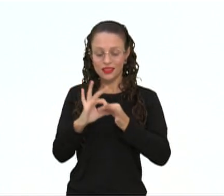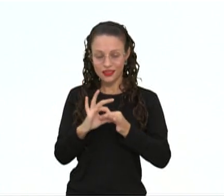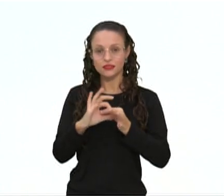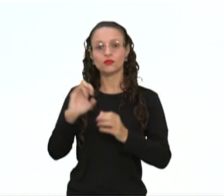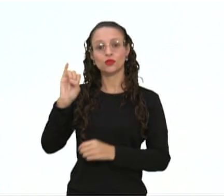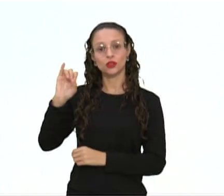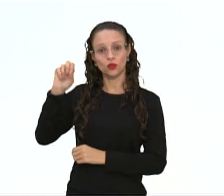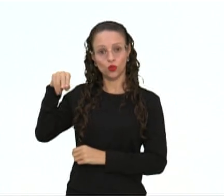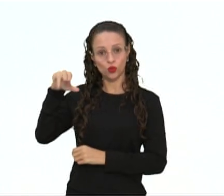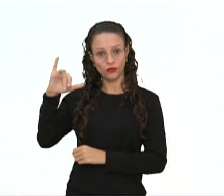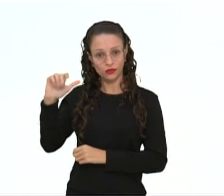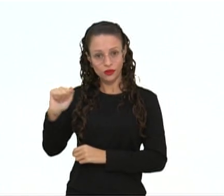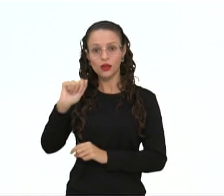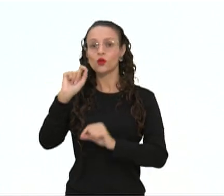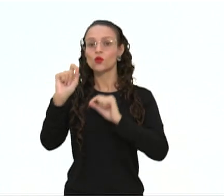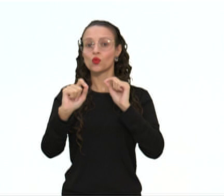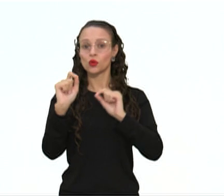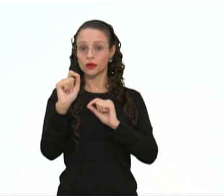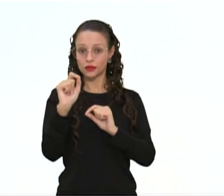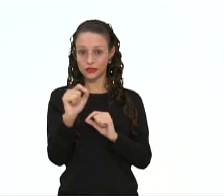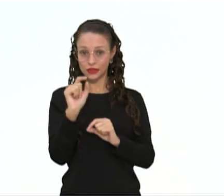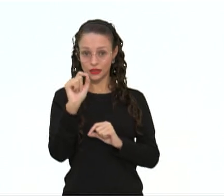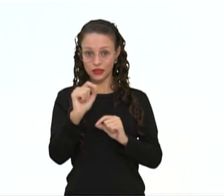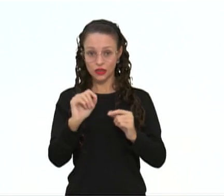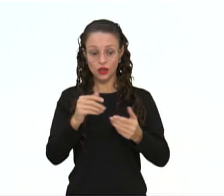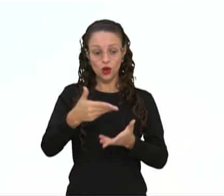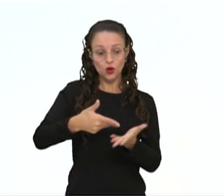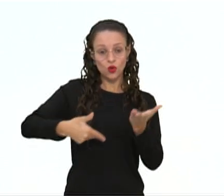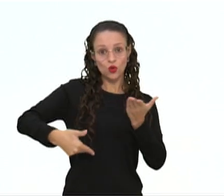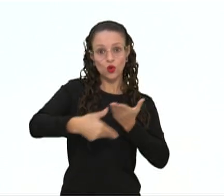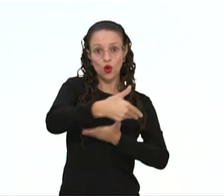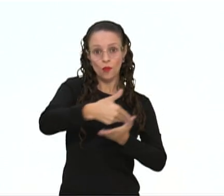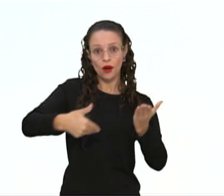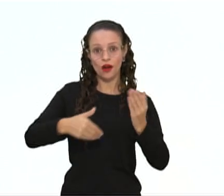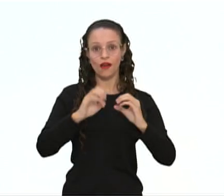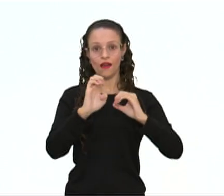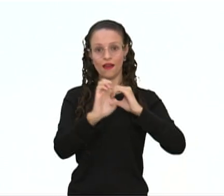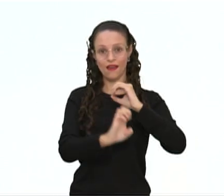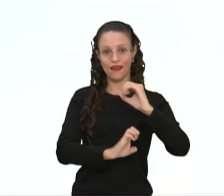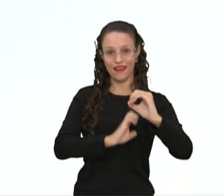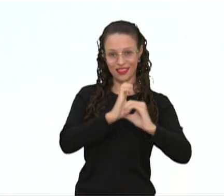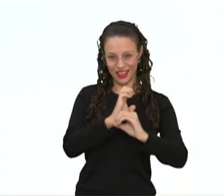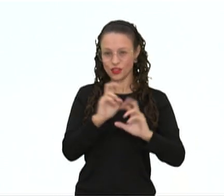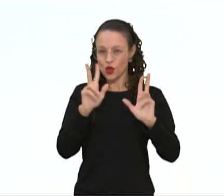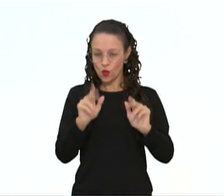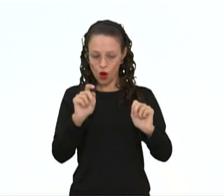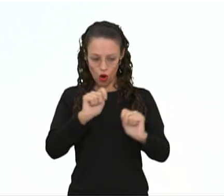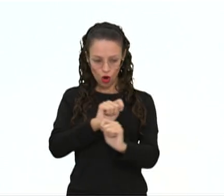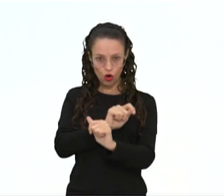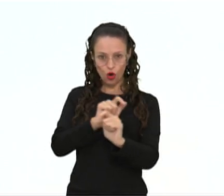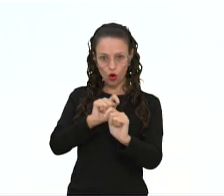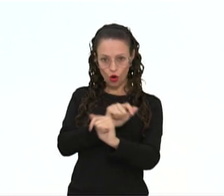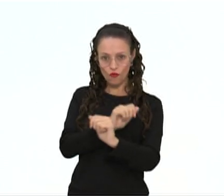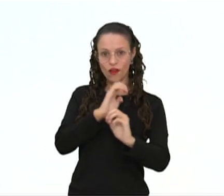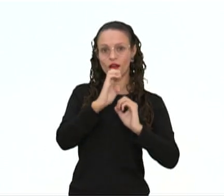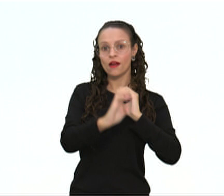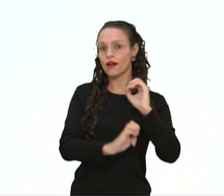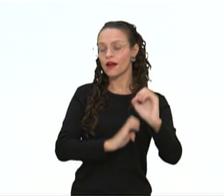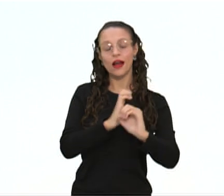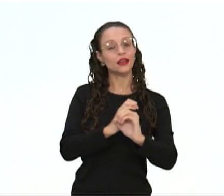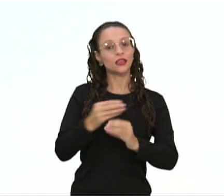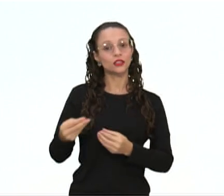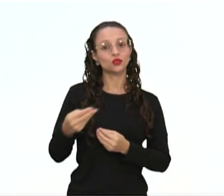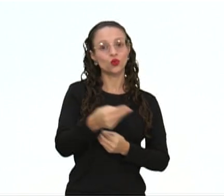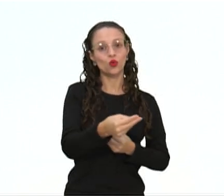iônica, onde em vez de acontecer o compartilhamento dos elétrons, como na covalente, há uma doação de